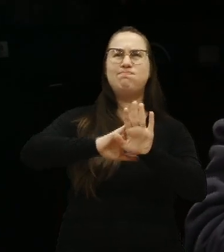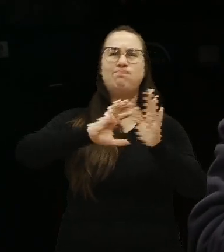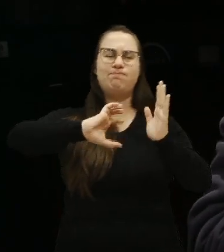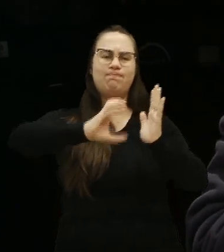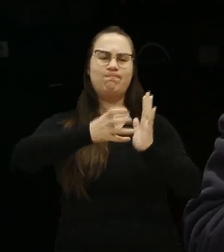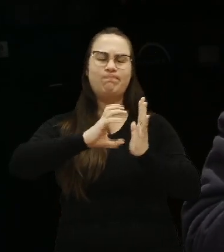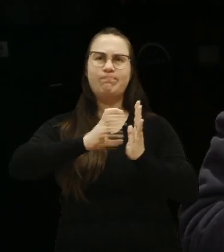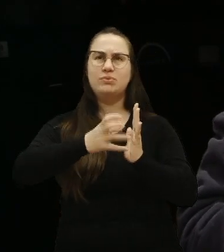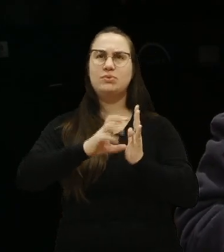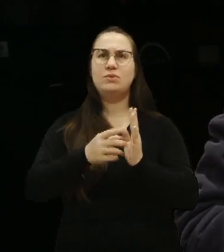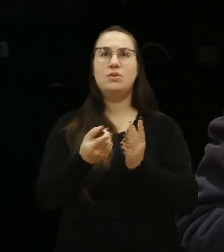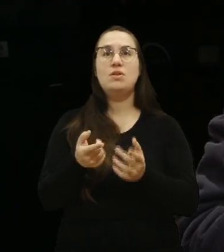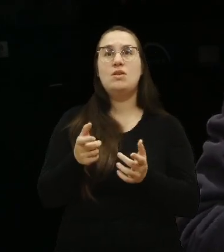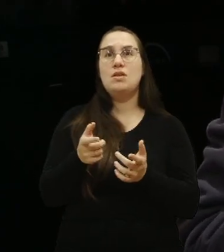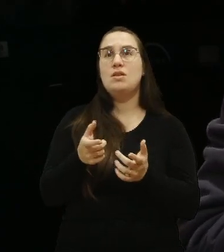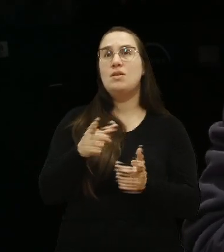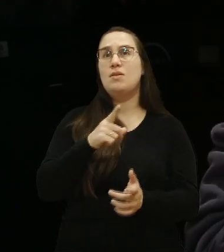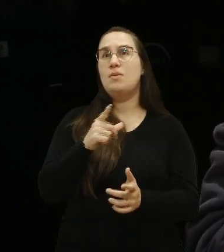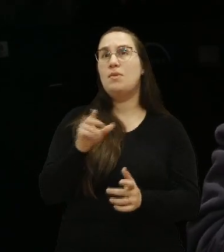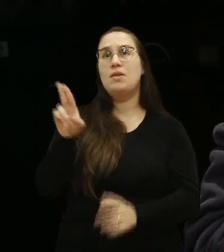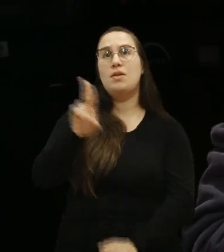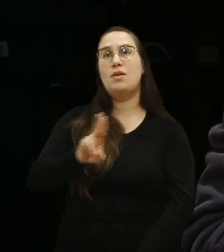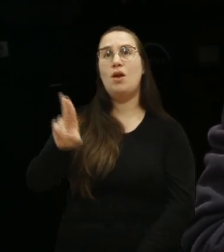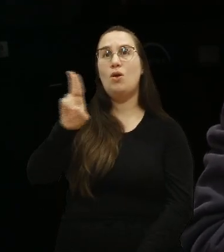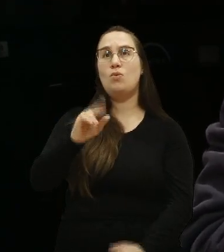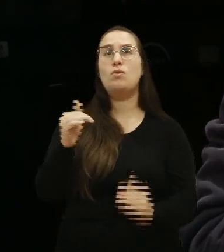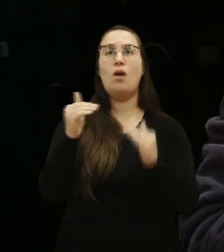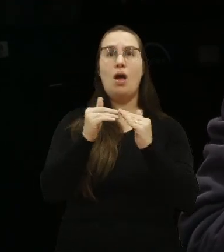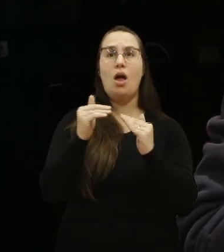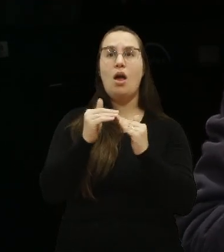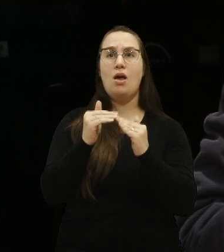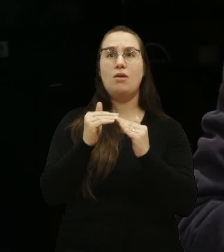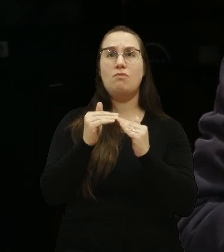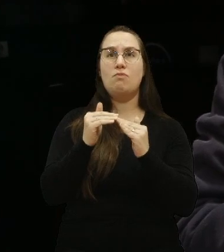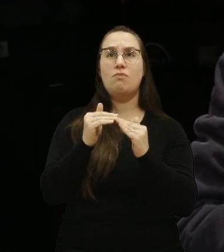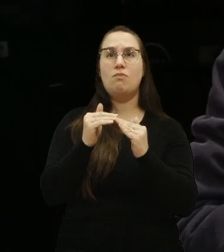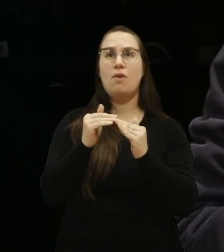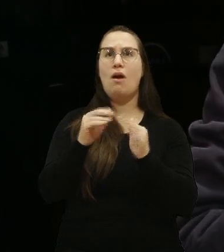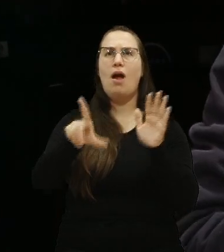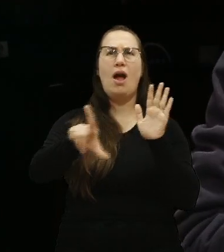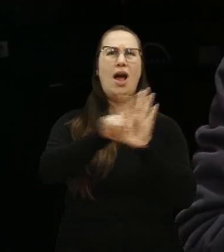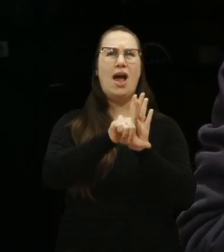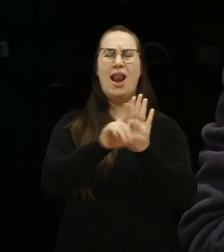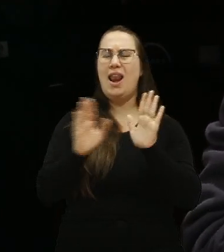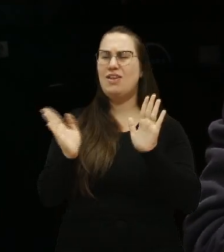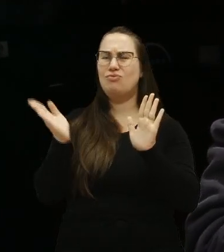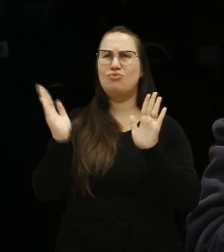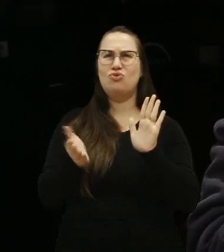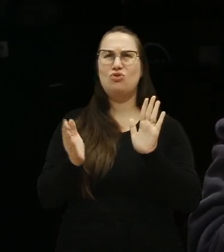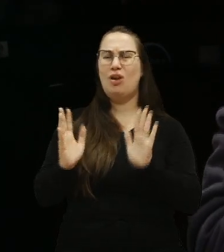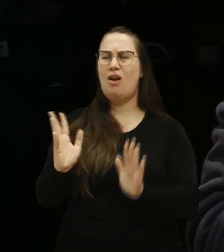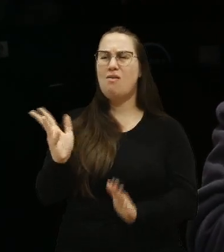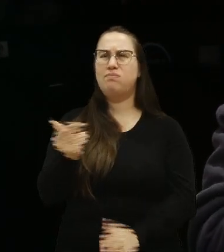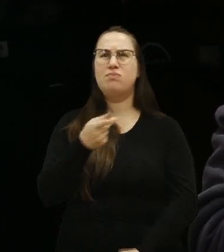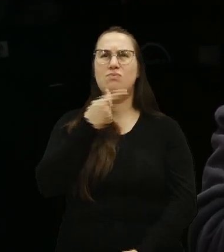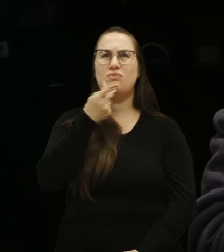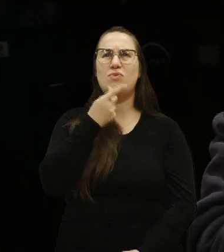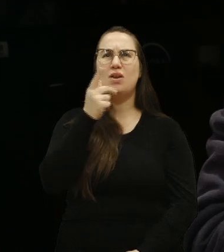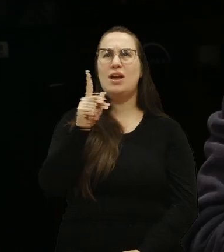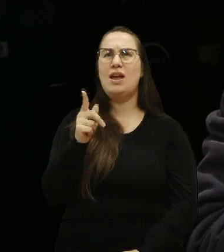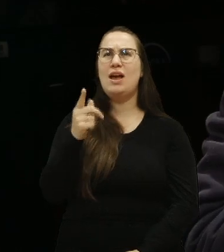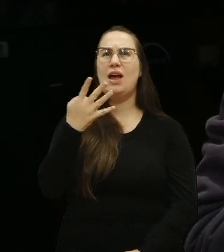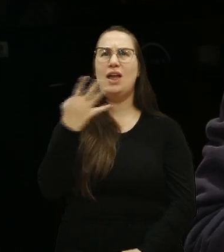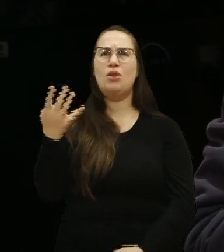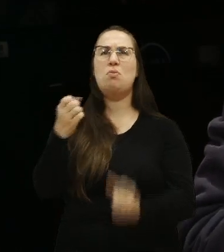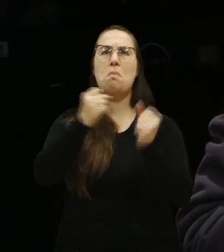partidarizado, sendo que tem coisas que a gente só tem que utilizar a coerência. A lei ela já abarca tudo isso que o senhor está falando, com 14 anos já